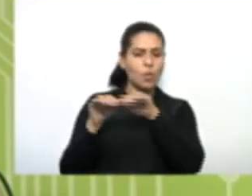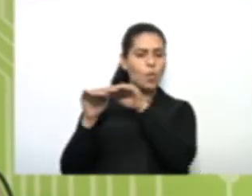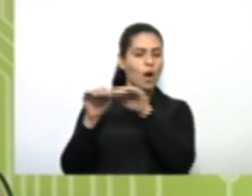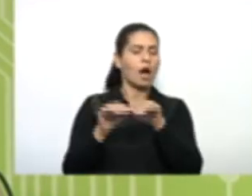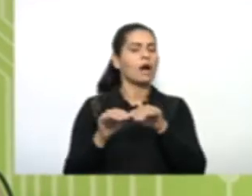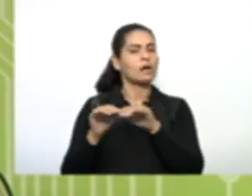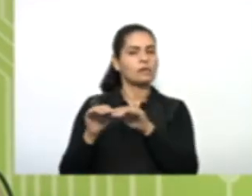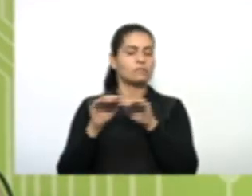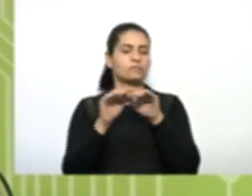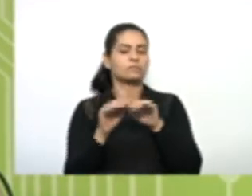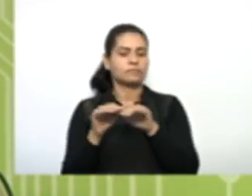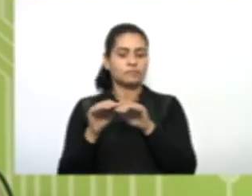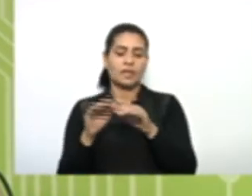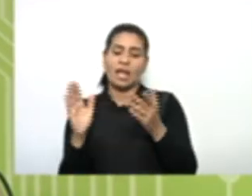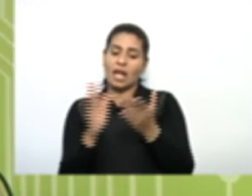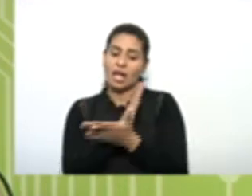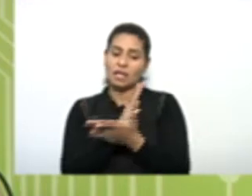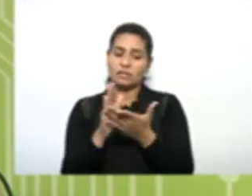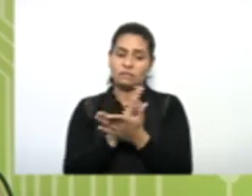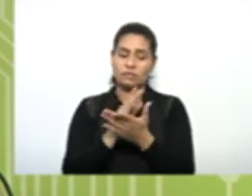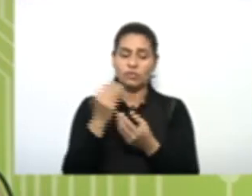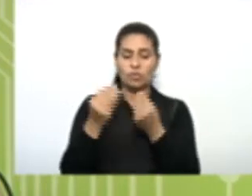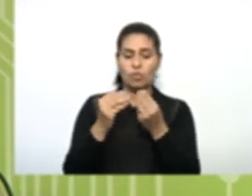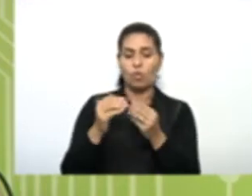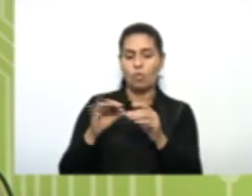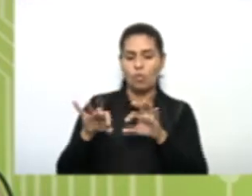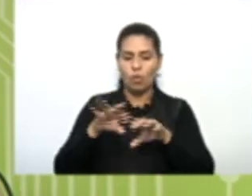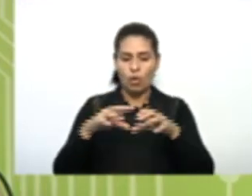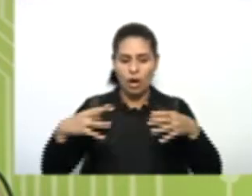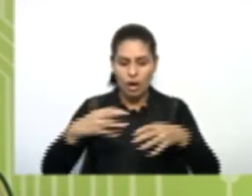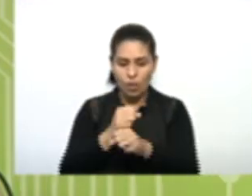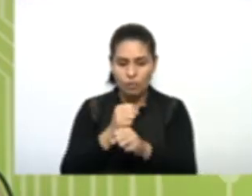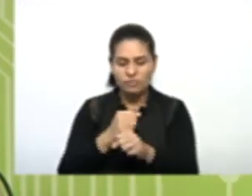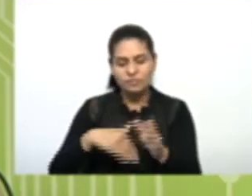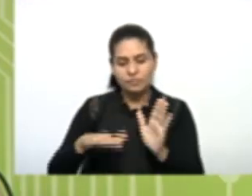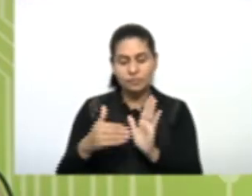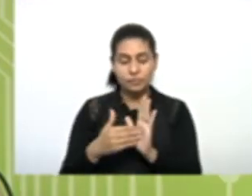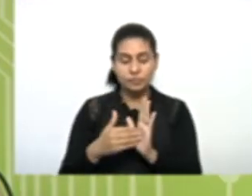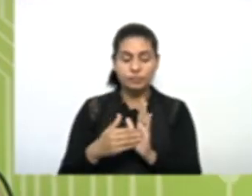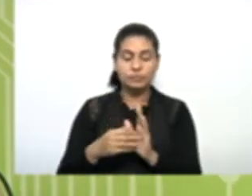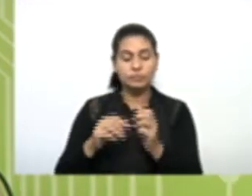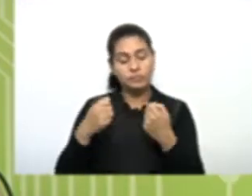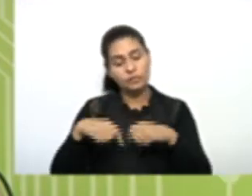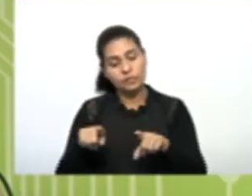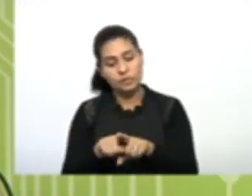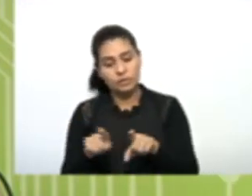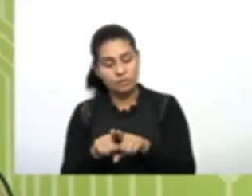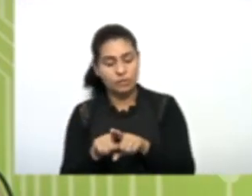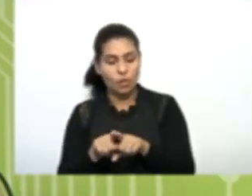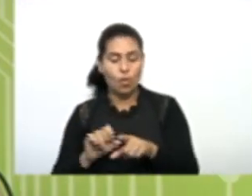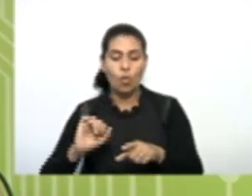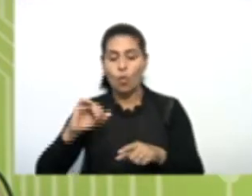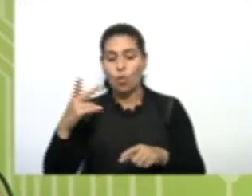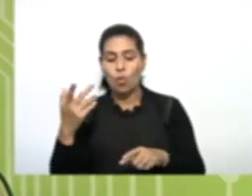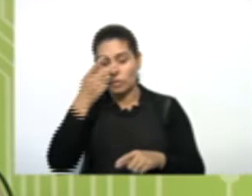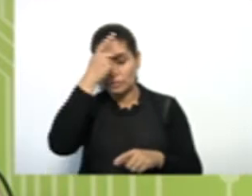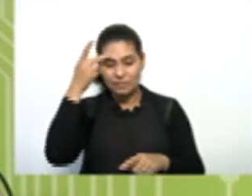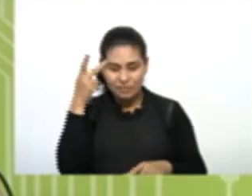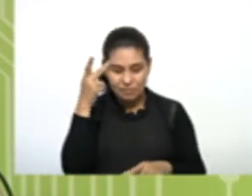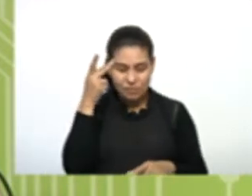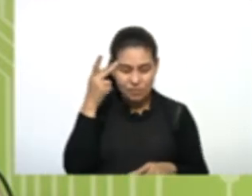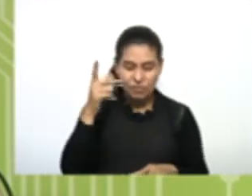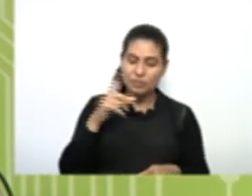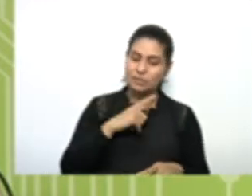igualitária. Muitas vezes existe uma fórmula de cálculo para essa redistribuição. Pode estar ligado a quanto cada cooperado